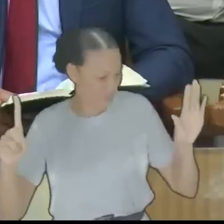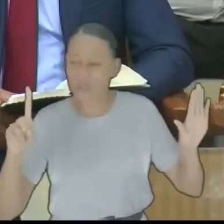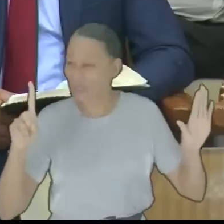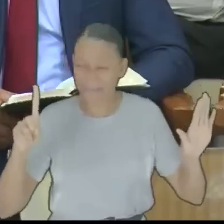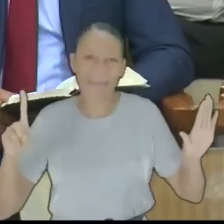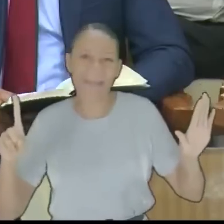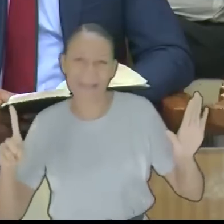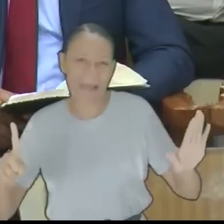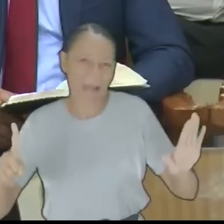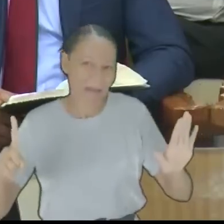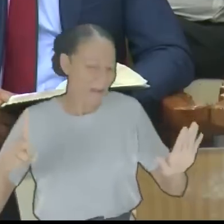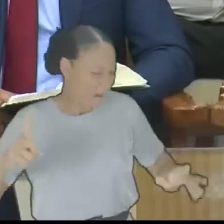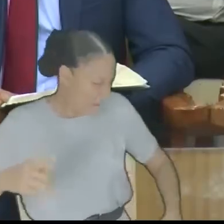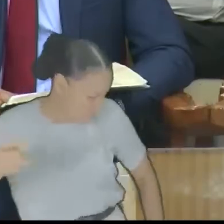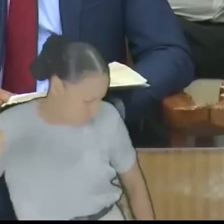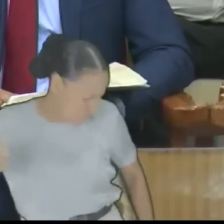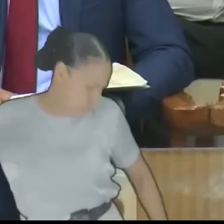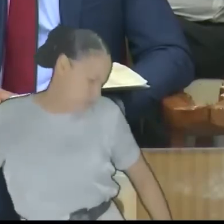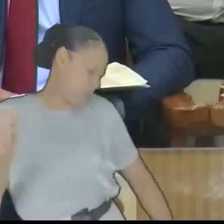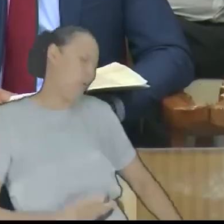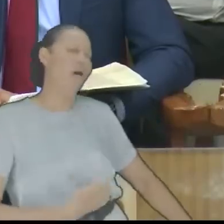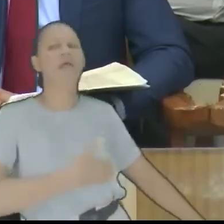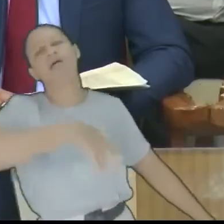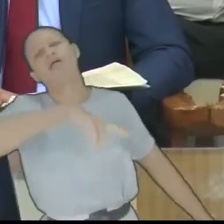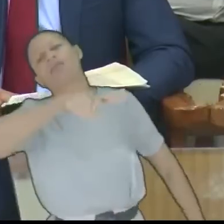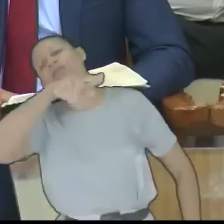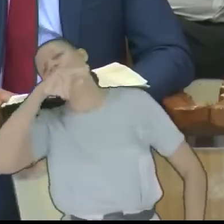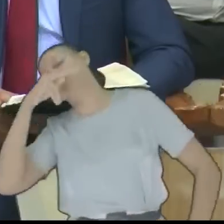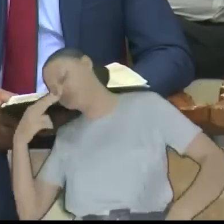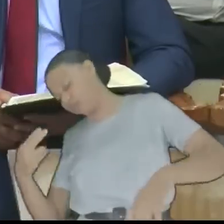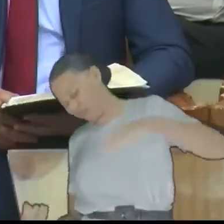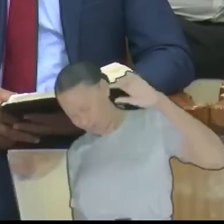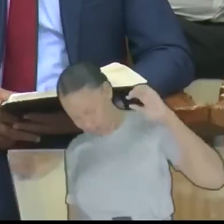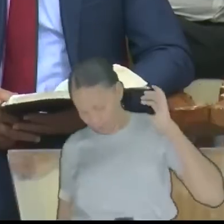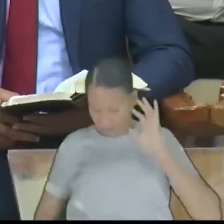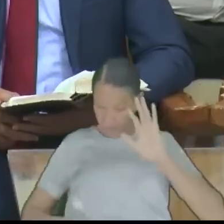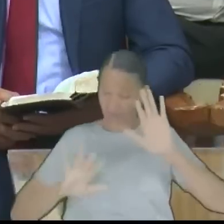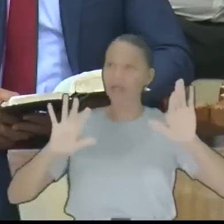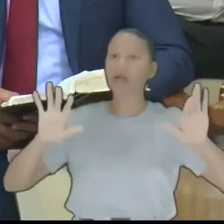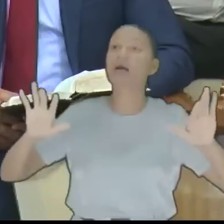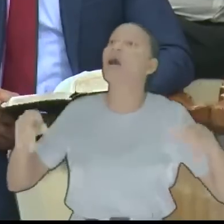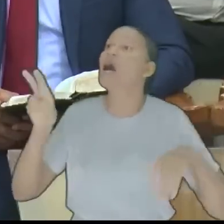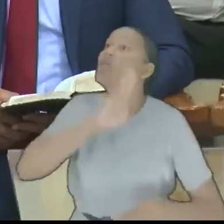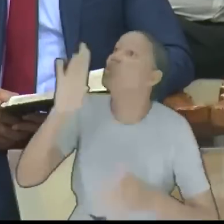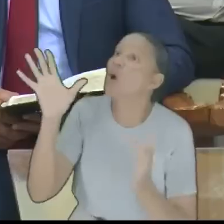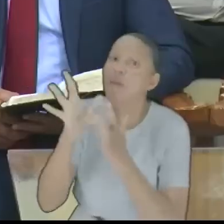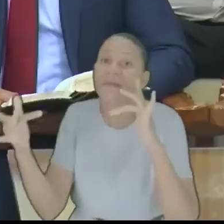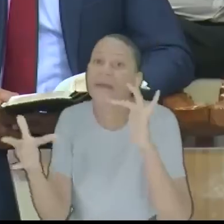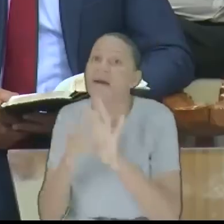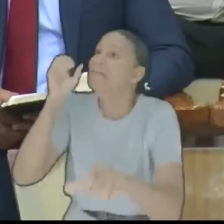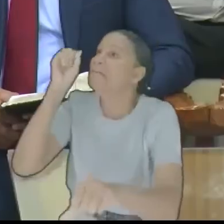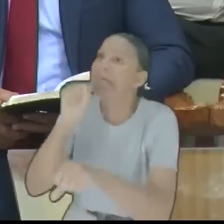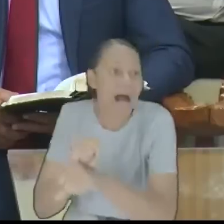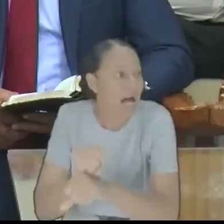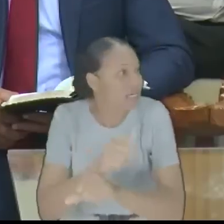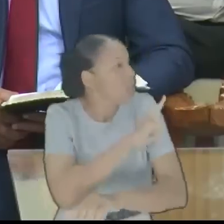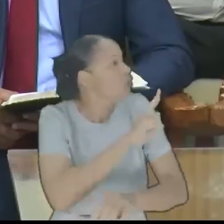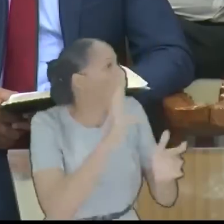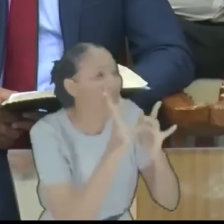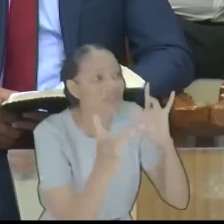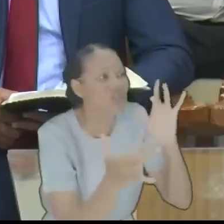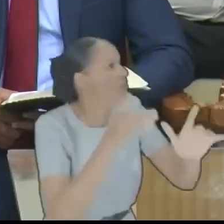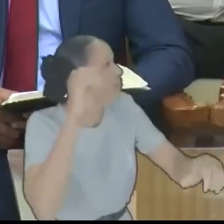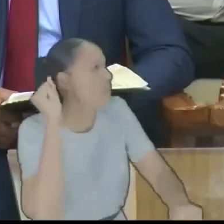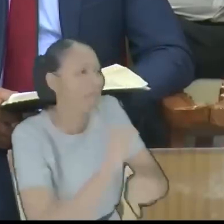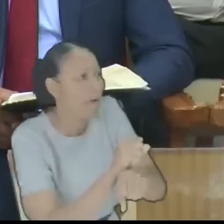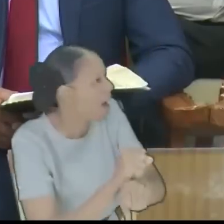uma pancada no estômago, ele caiu, mas ele levantou-se e dizia: em nome de Jesus, pare com isso, em